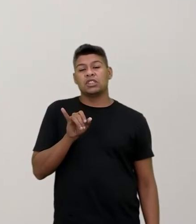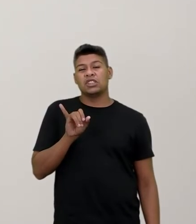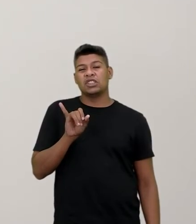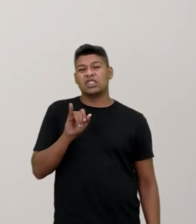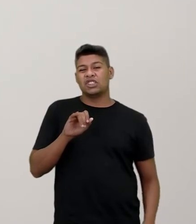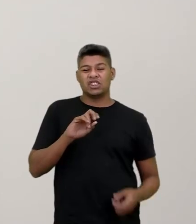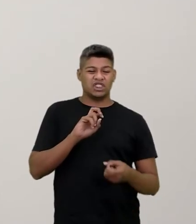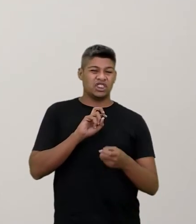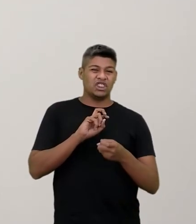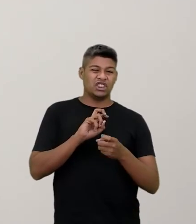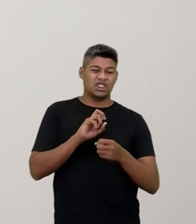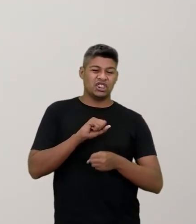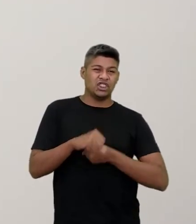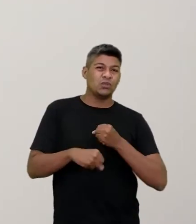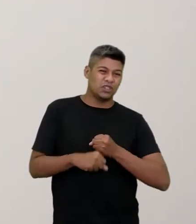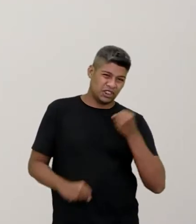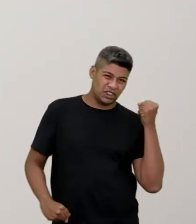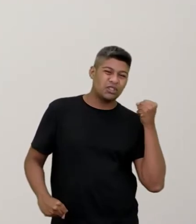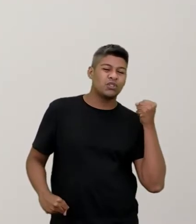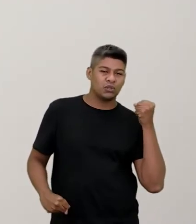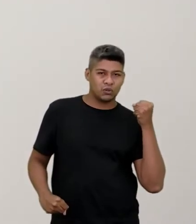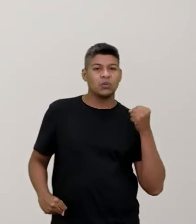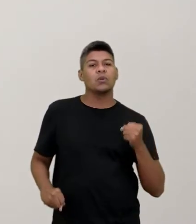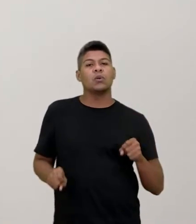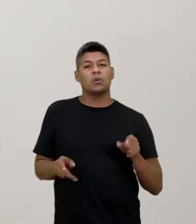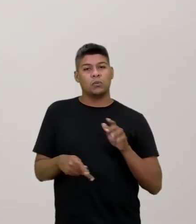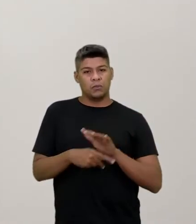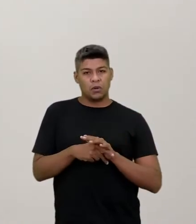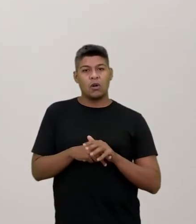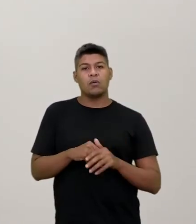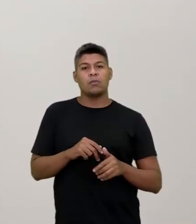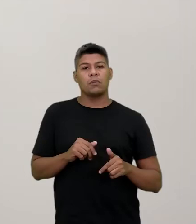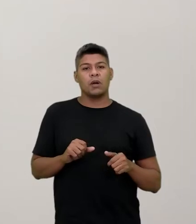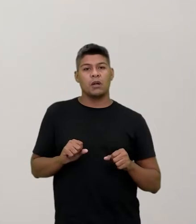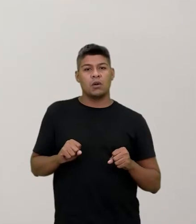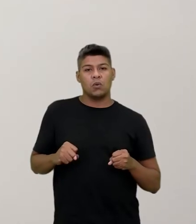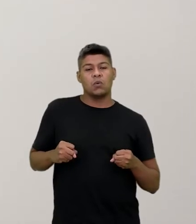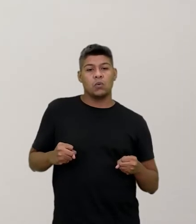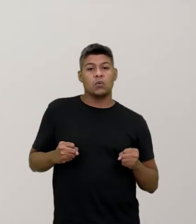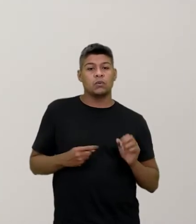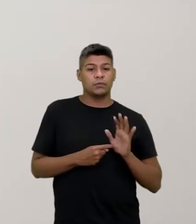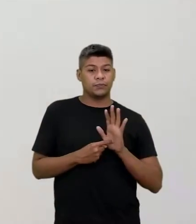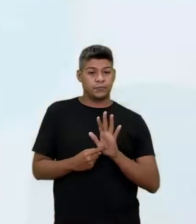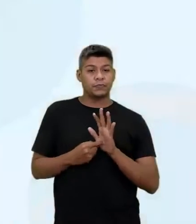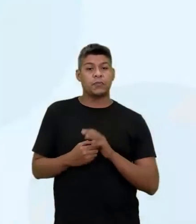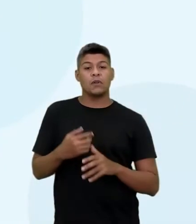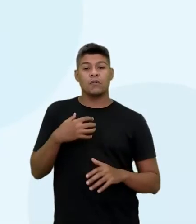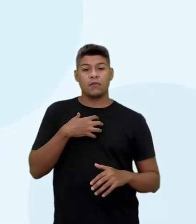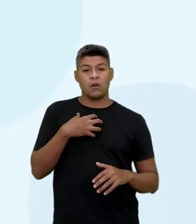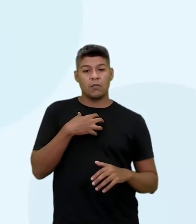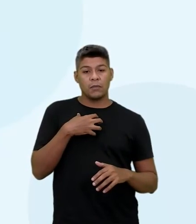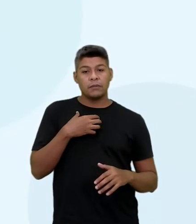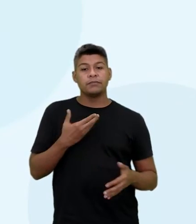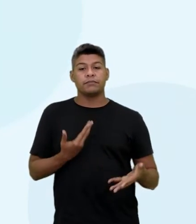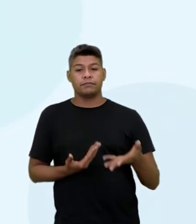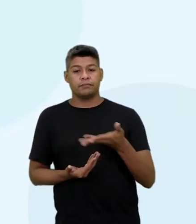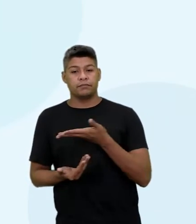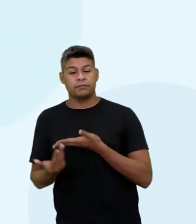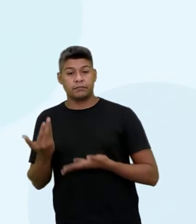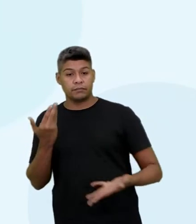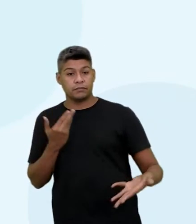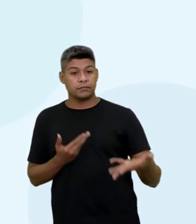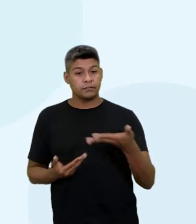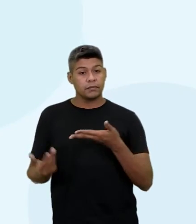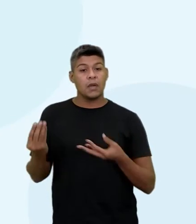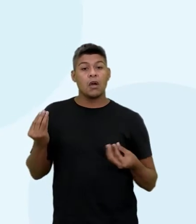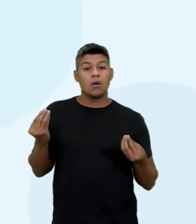A greco-romana. Então, e daí, pessoal, vou passar mais um slide para vocês, ó, formas de transmissão. Outro aspecto importante